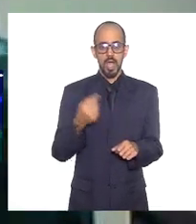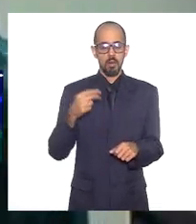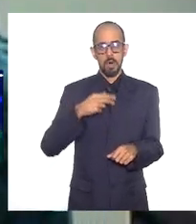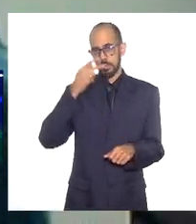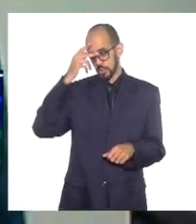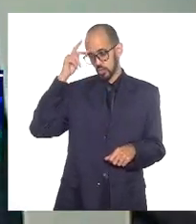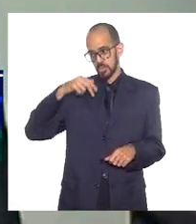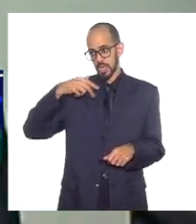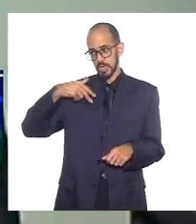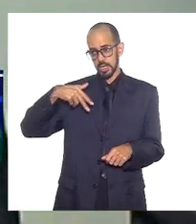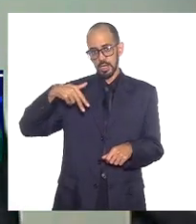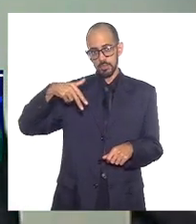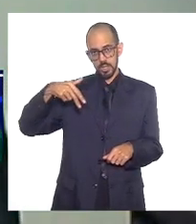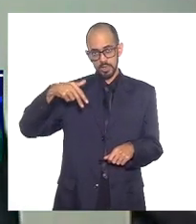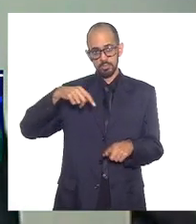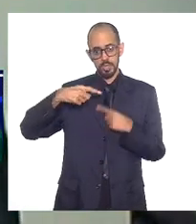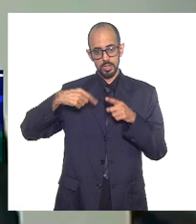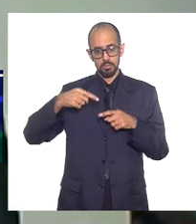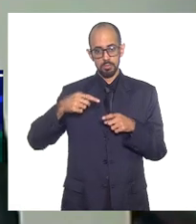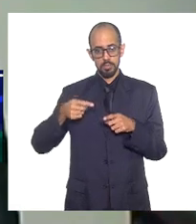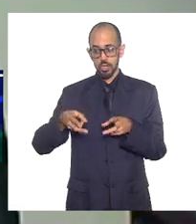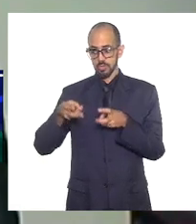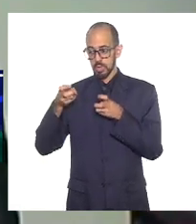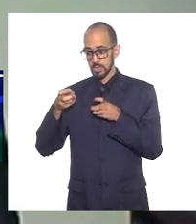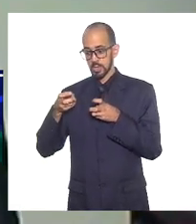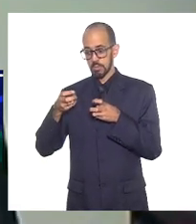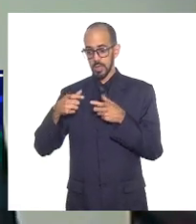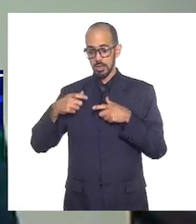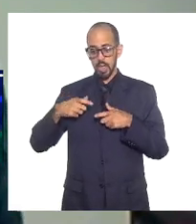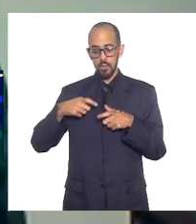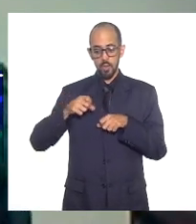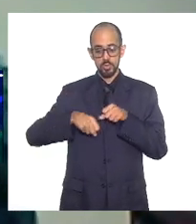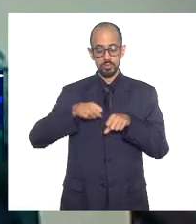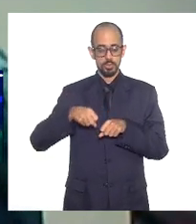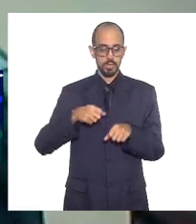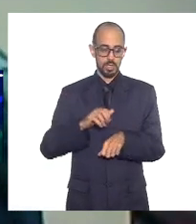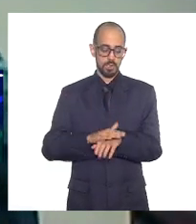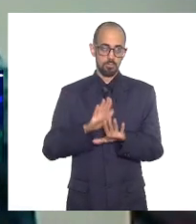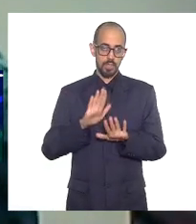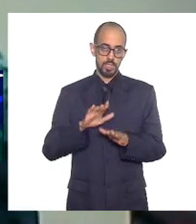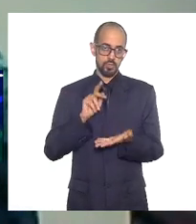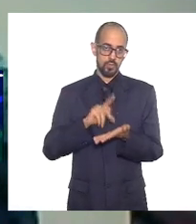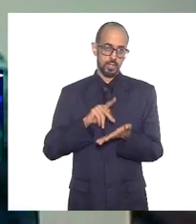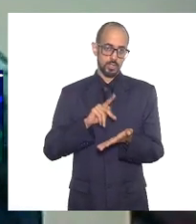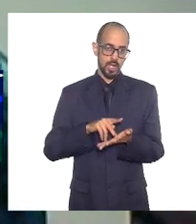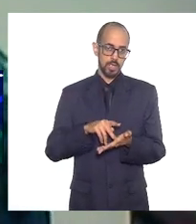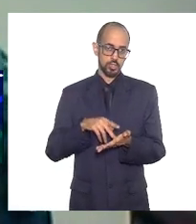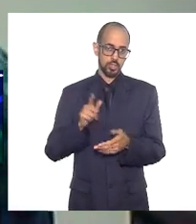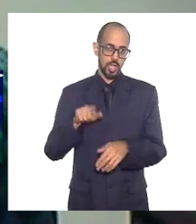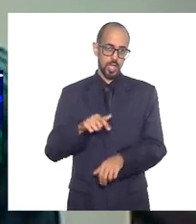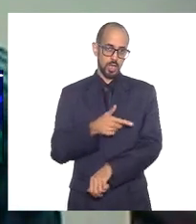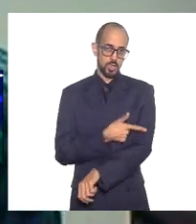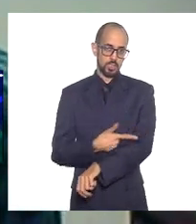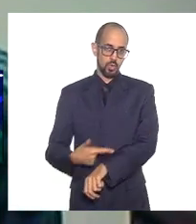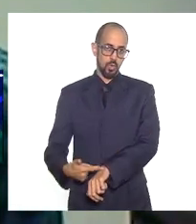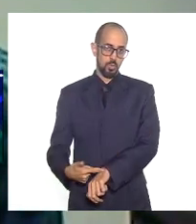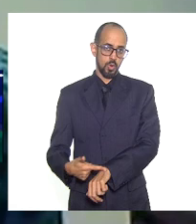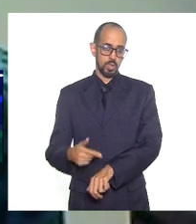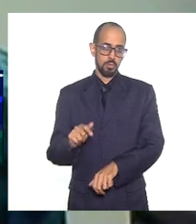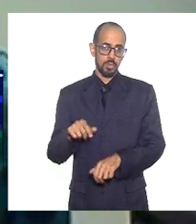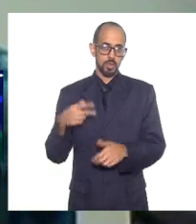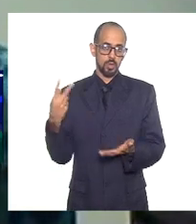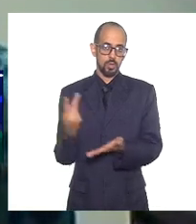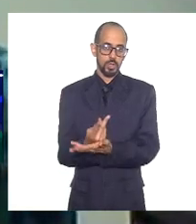caminhando para depois identificar para onde teria ido a bicicleta. E o fato é que esse comportamento se deu